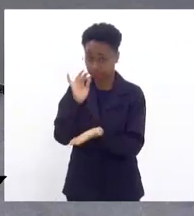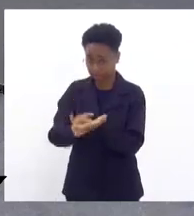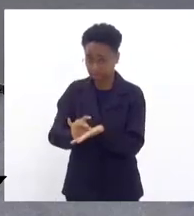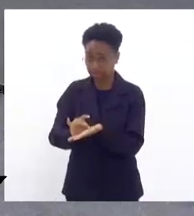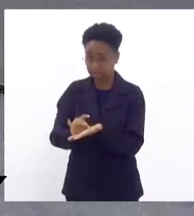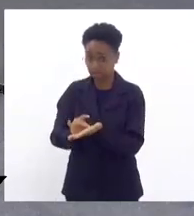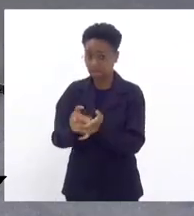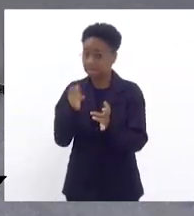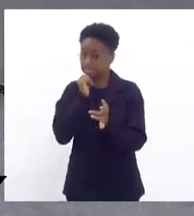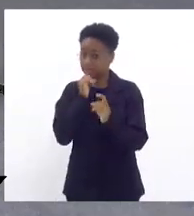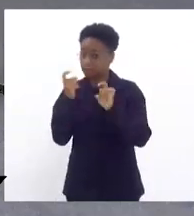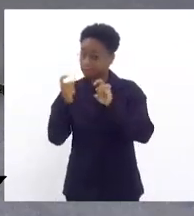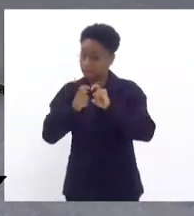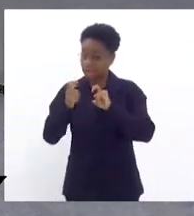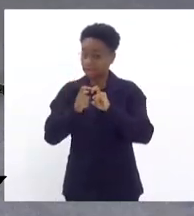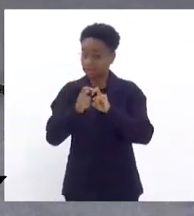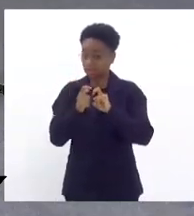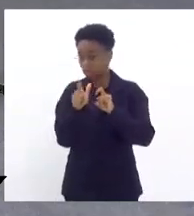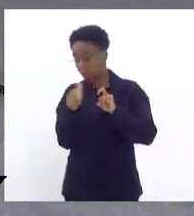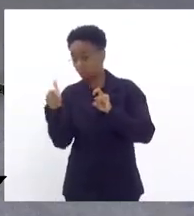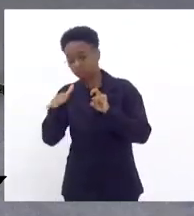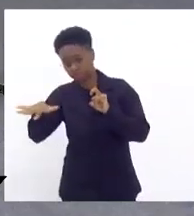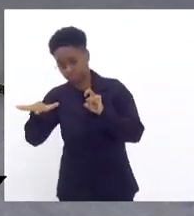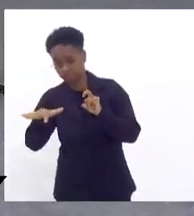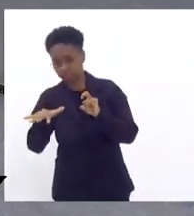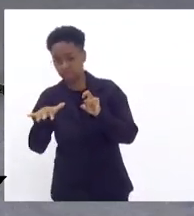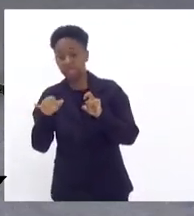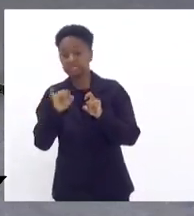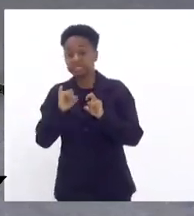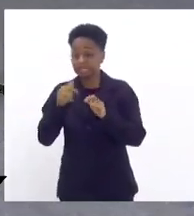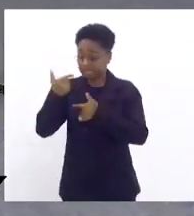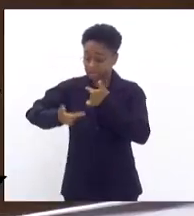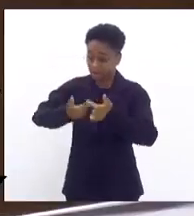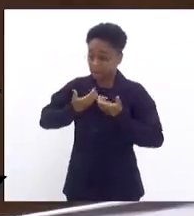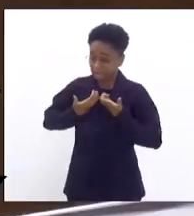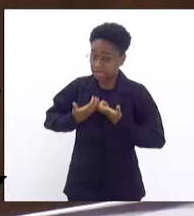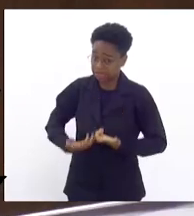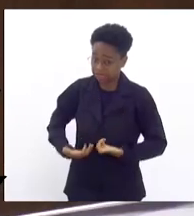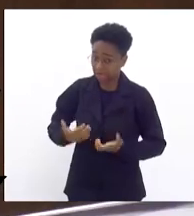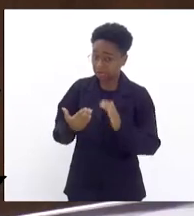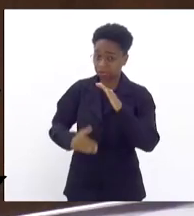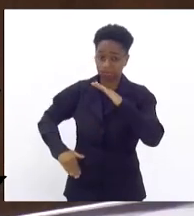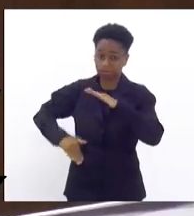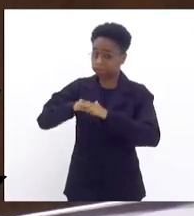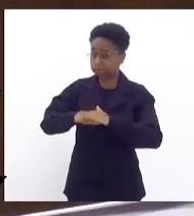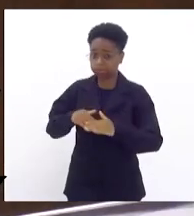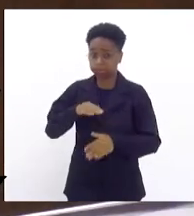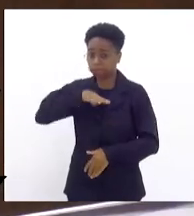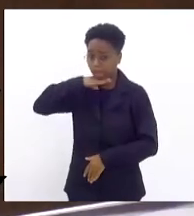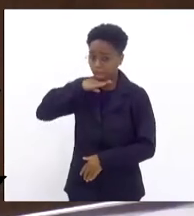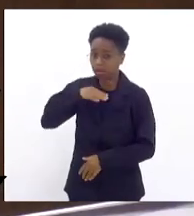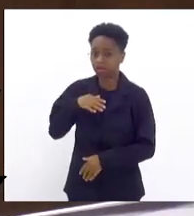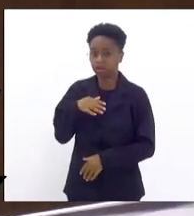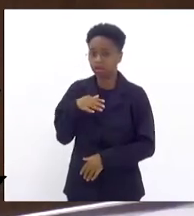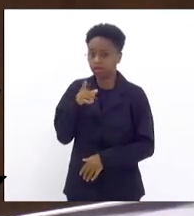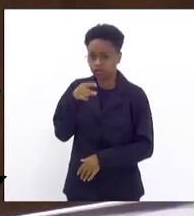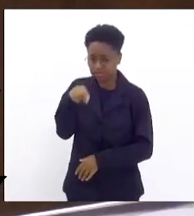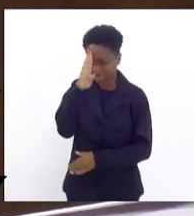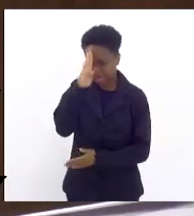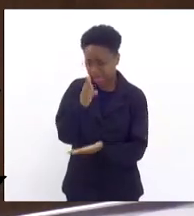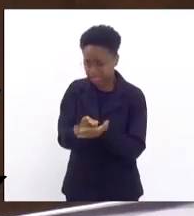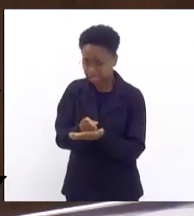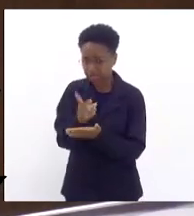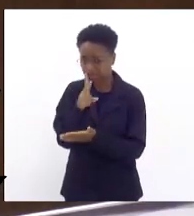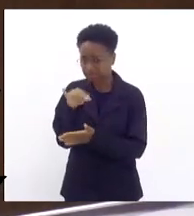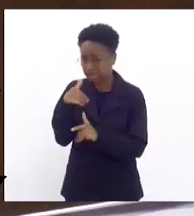que um médico, por exemplo, levando para um outro patamar, se ele trabalhar cansado, extenuado e explorado,